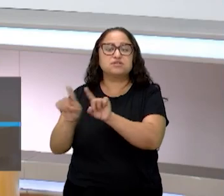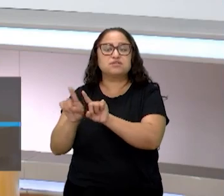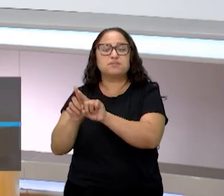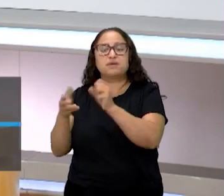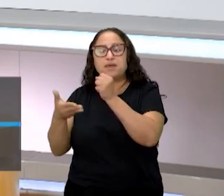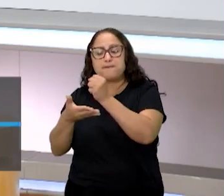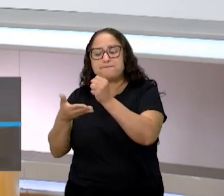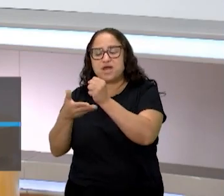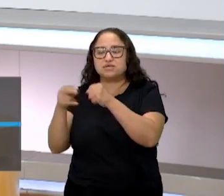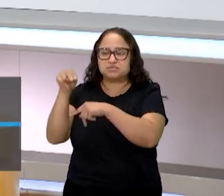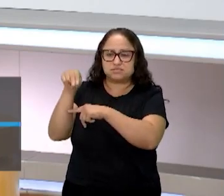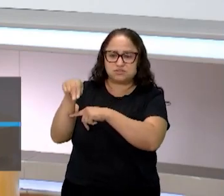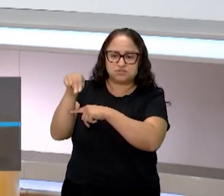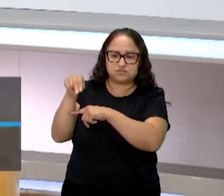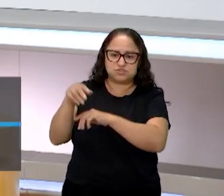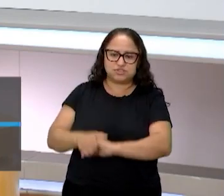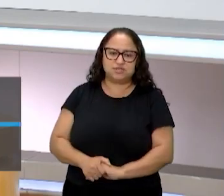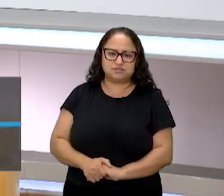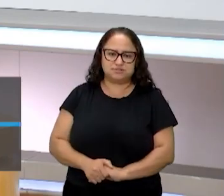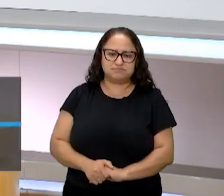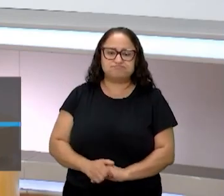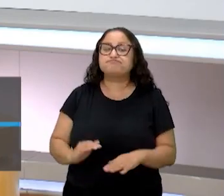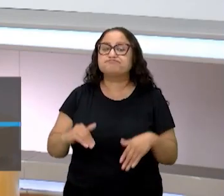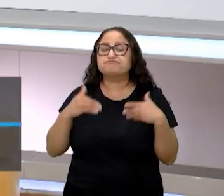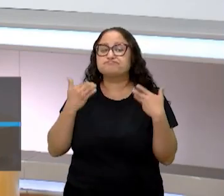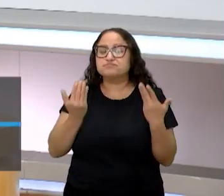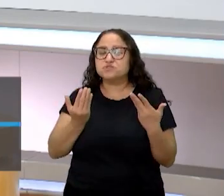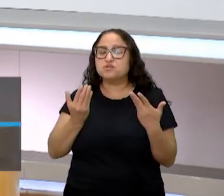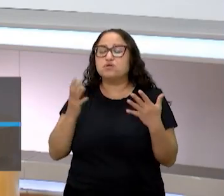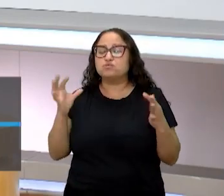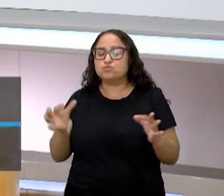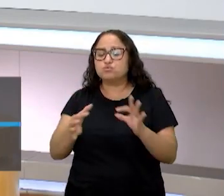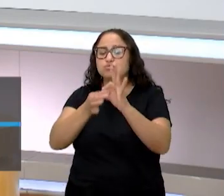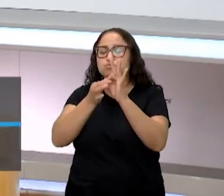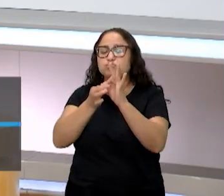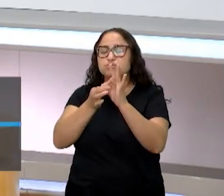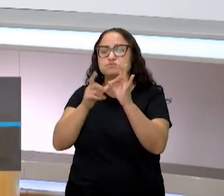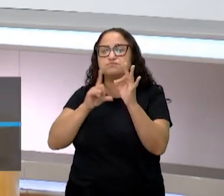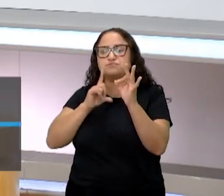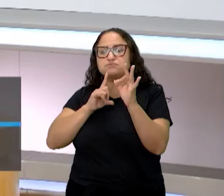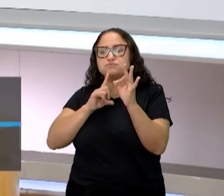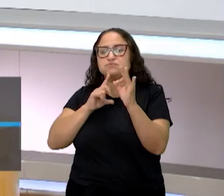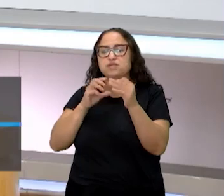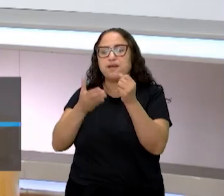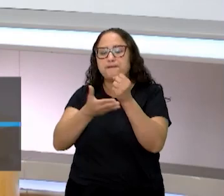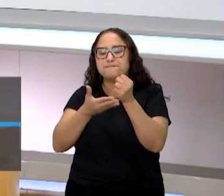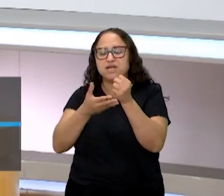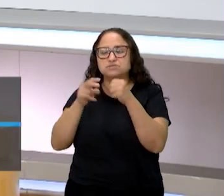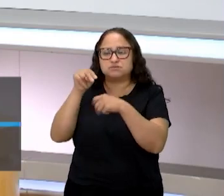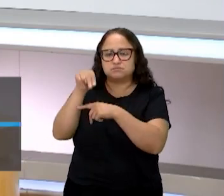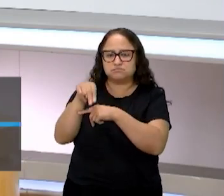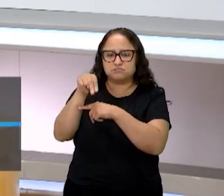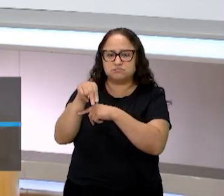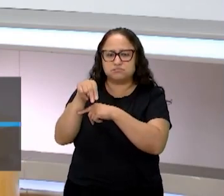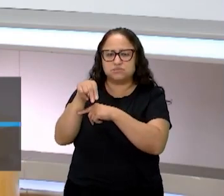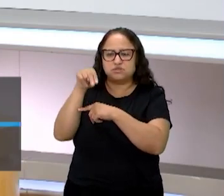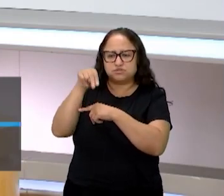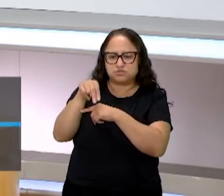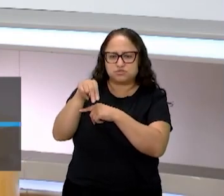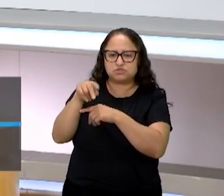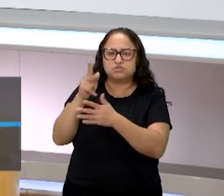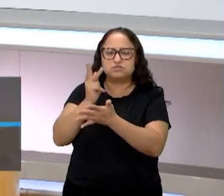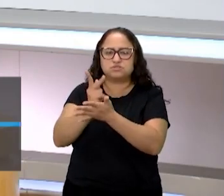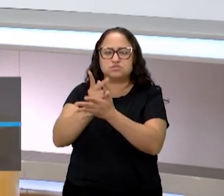base nitrogenada. E aí, quem se liga são as bases nitrogenadas. Então, uma base nitrogenada